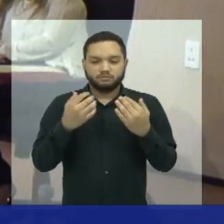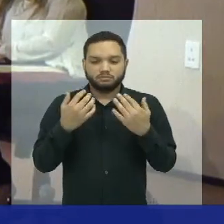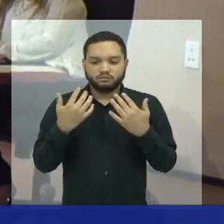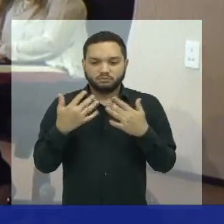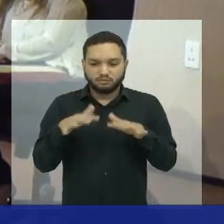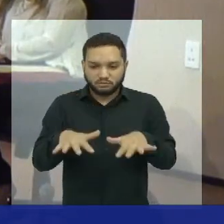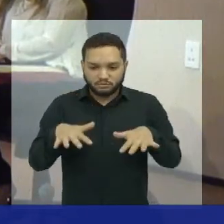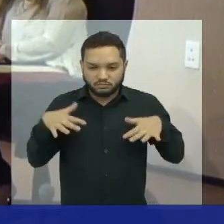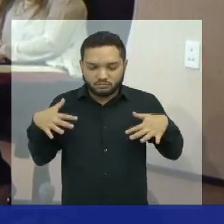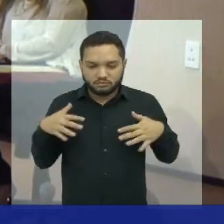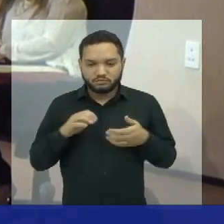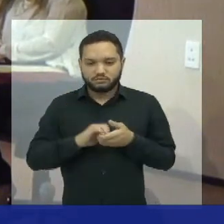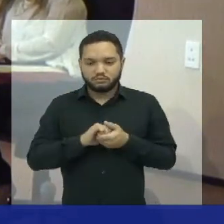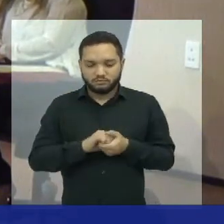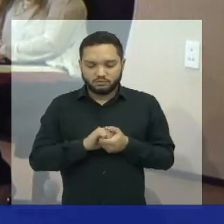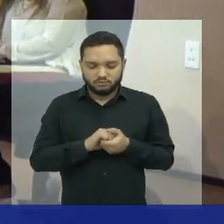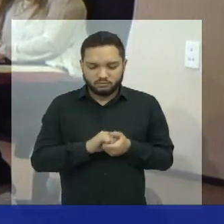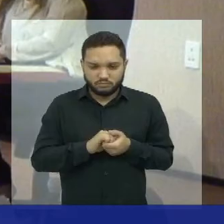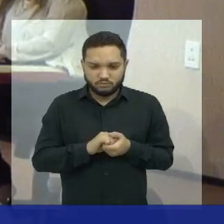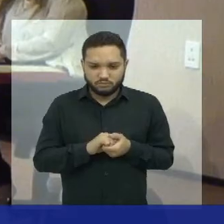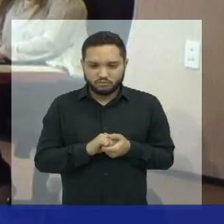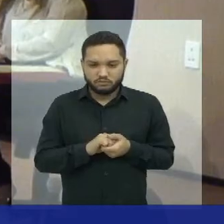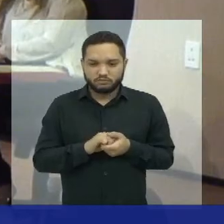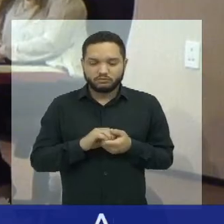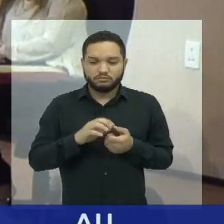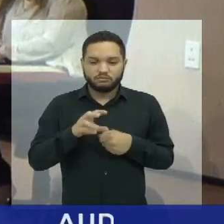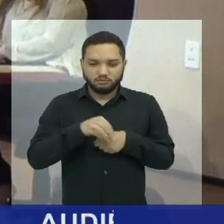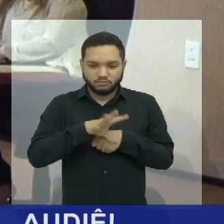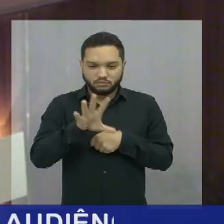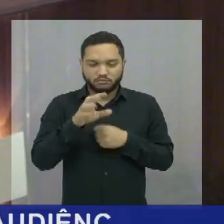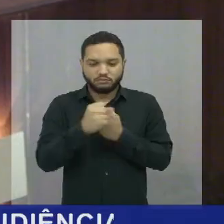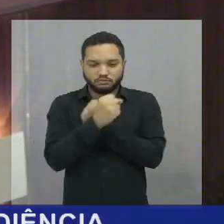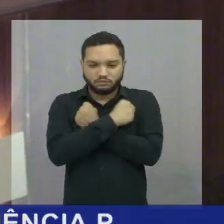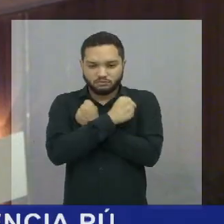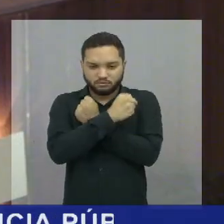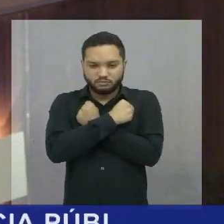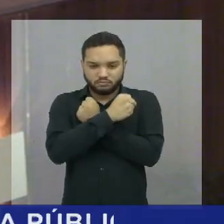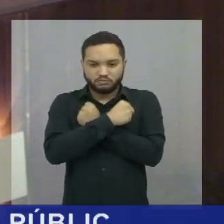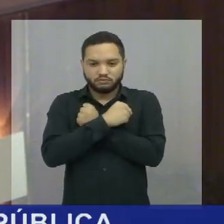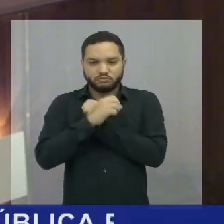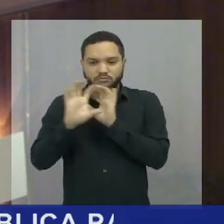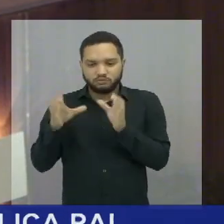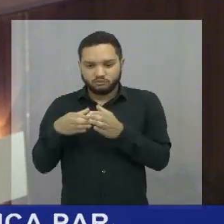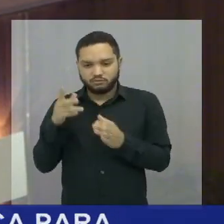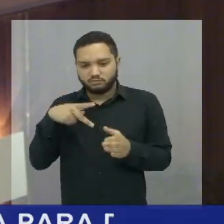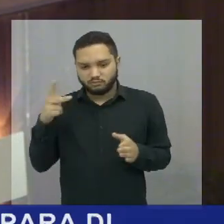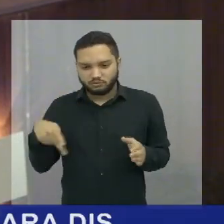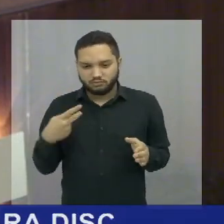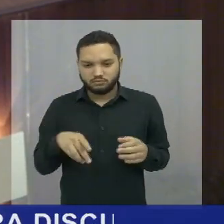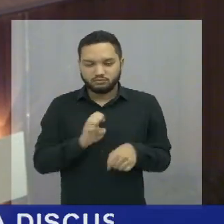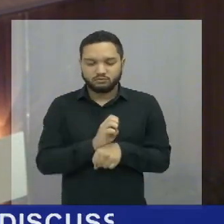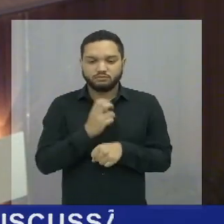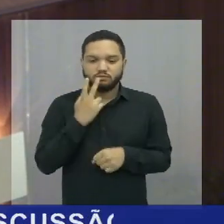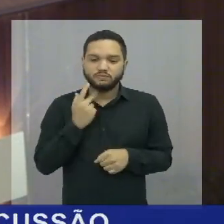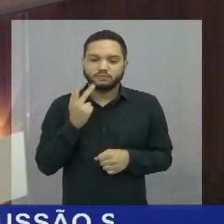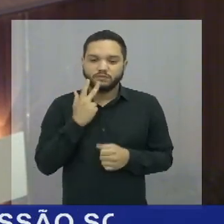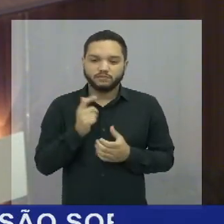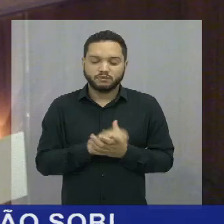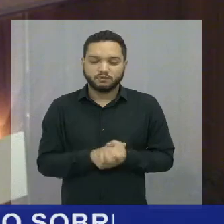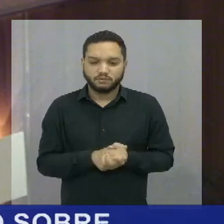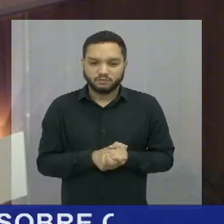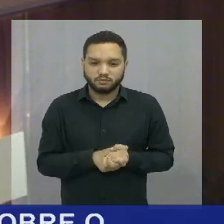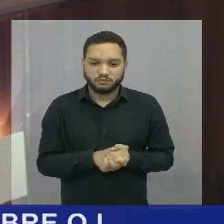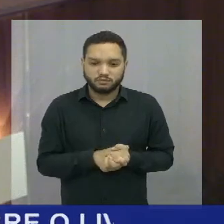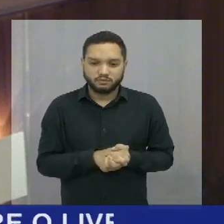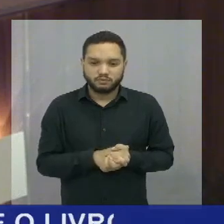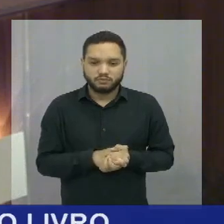Sintam-se todos cordialmente e afetuosamente abraçados pelos educadores do Ceará, tá bom? Eu